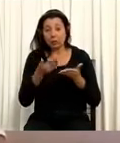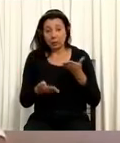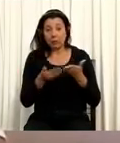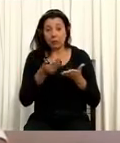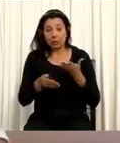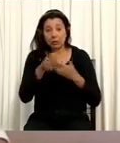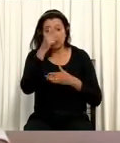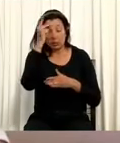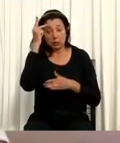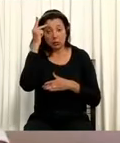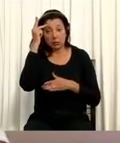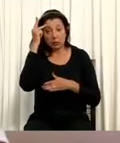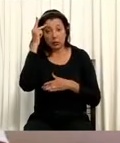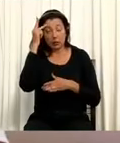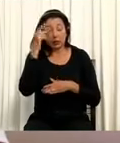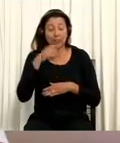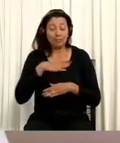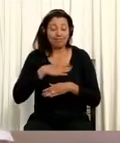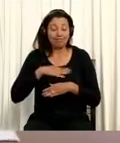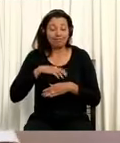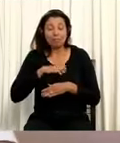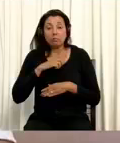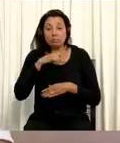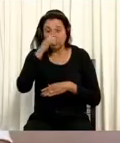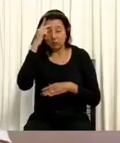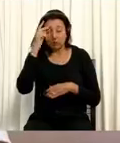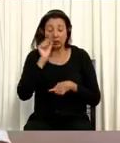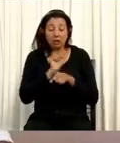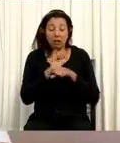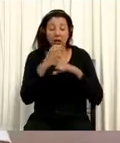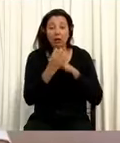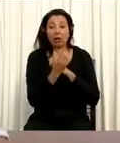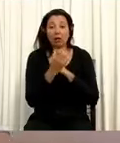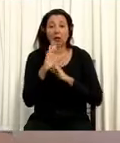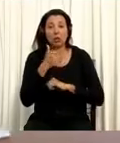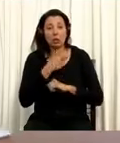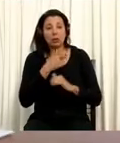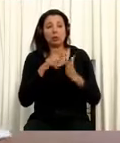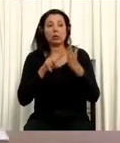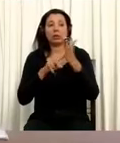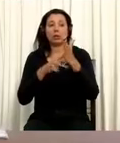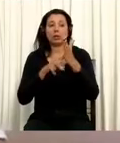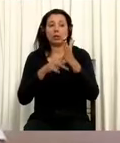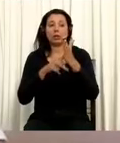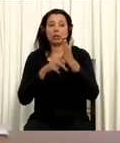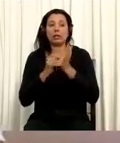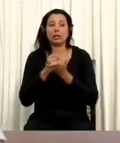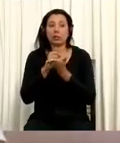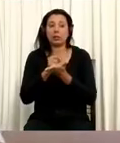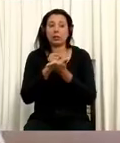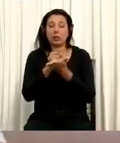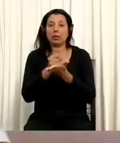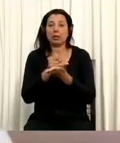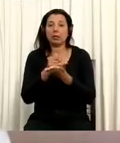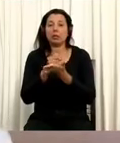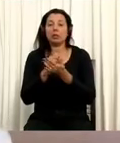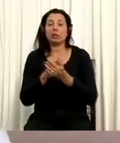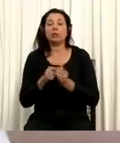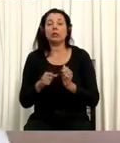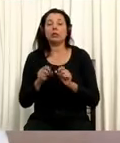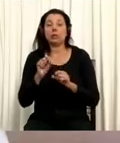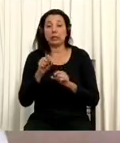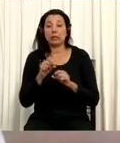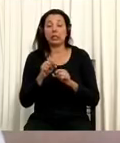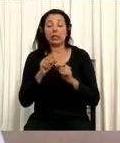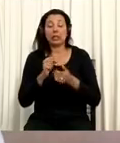entes queridos em função da pandemia do Covid-19. Nós do Simpro apoiamos, né, integralmente essa